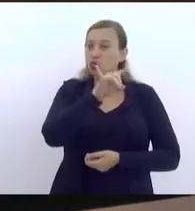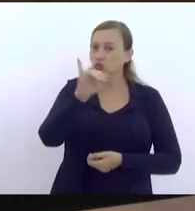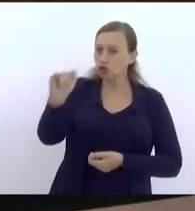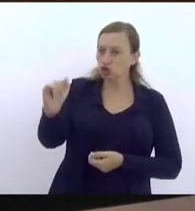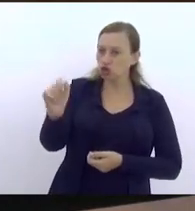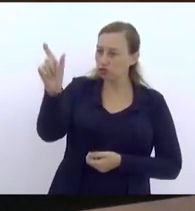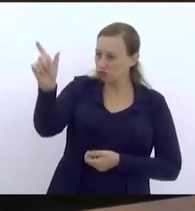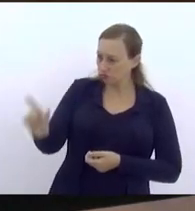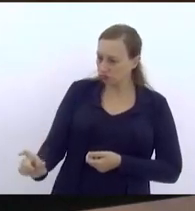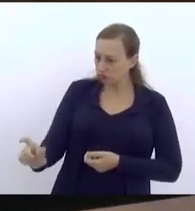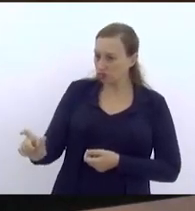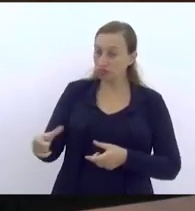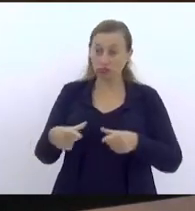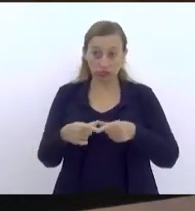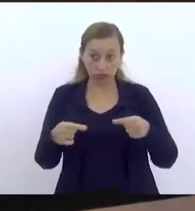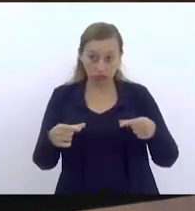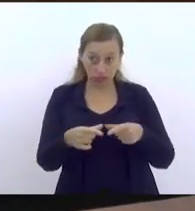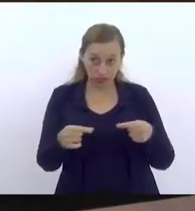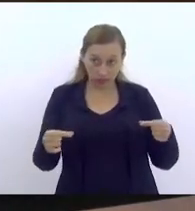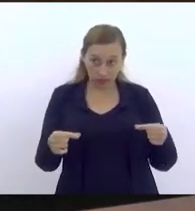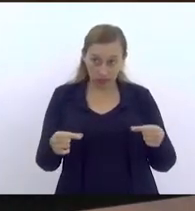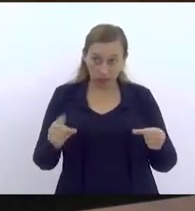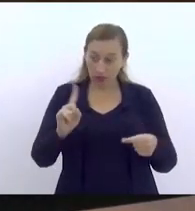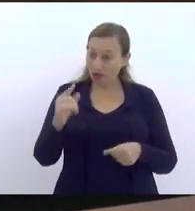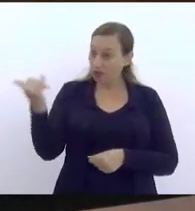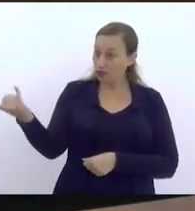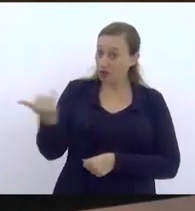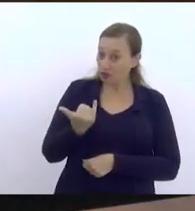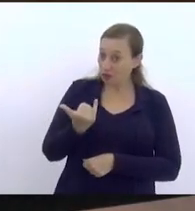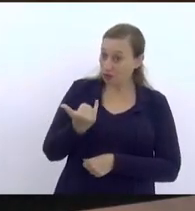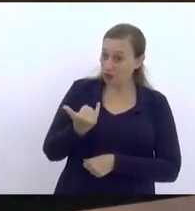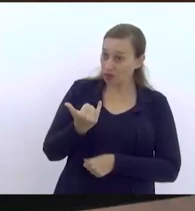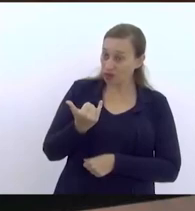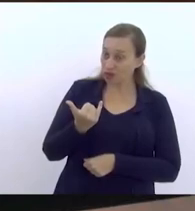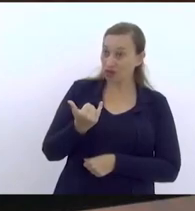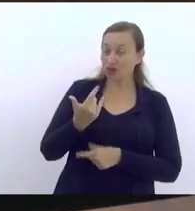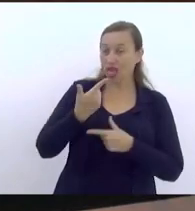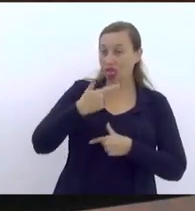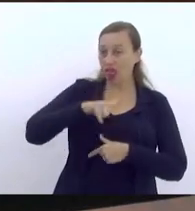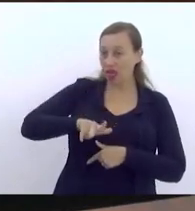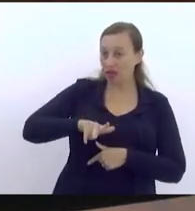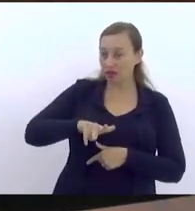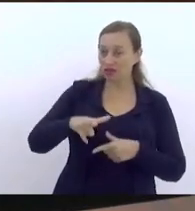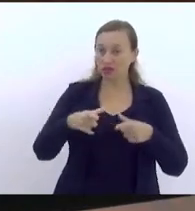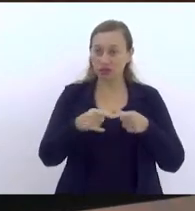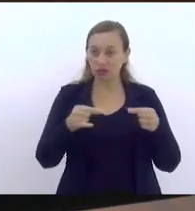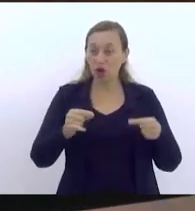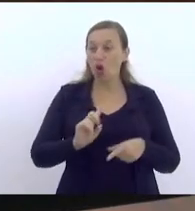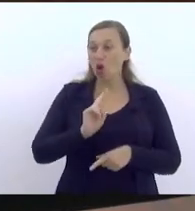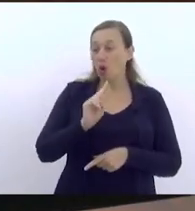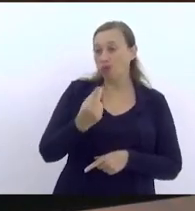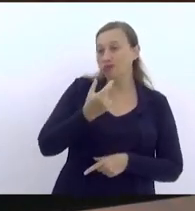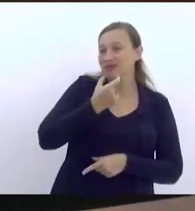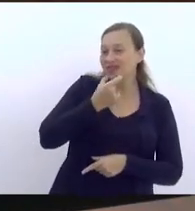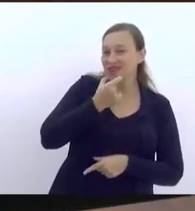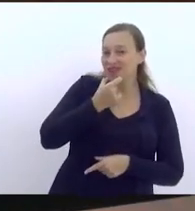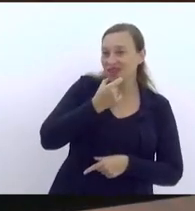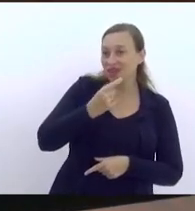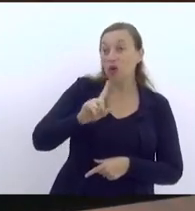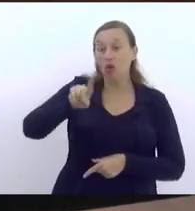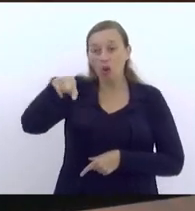japonês, evidentemente não falou comigo em japonês, ou eles falavam em inglês, ou até alguns raros